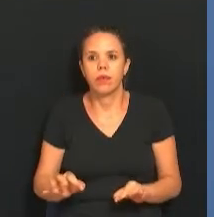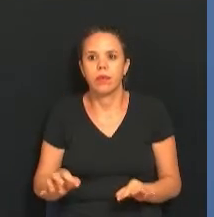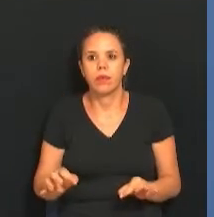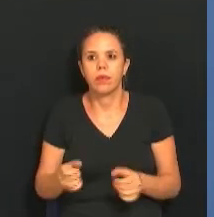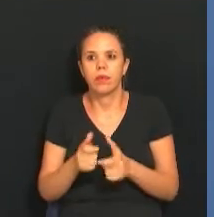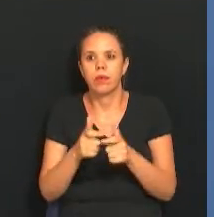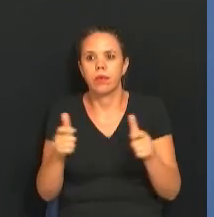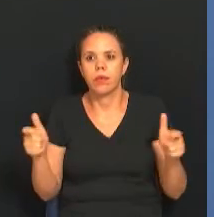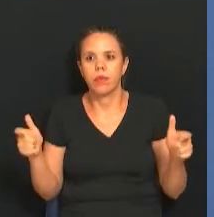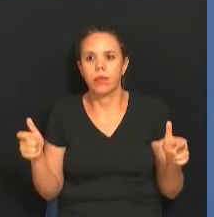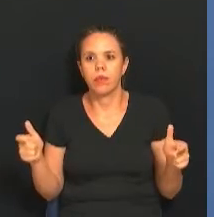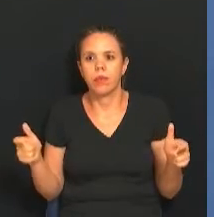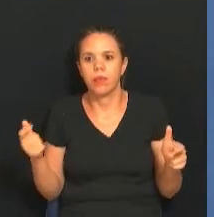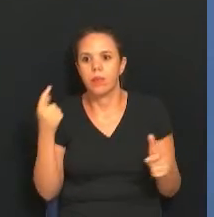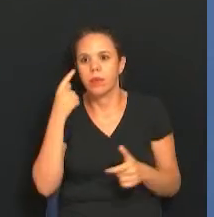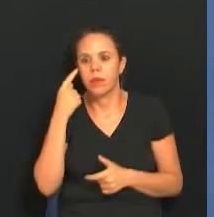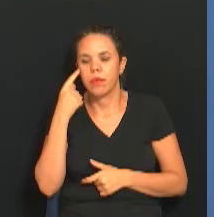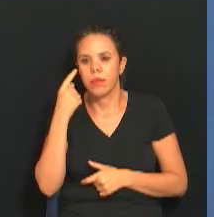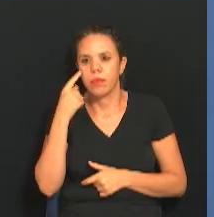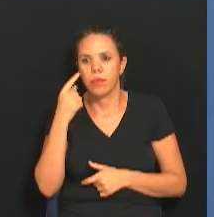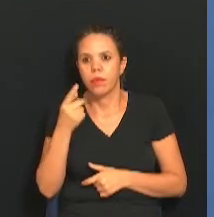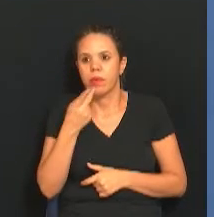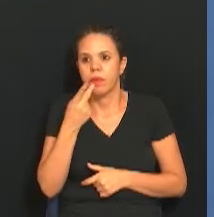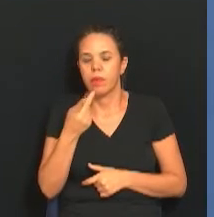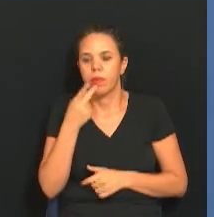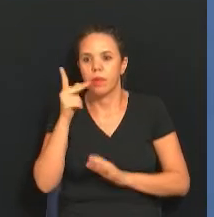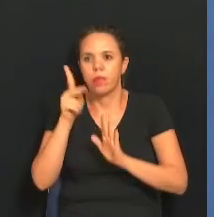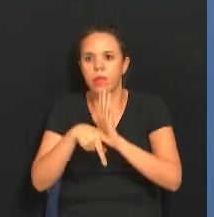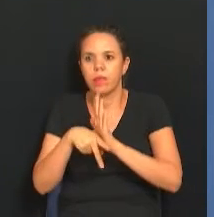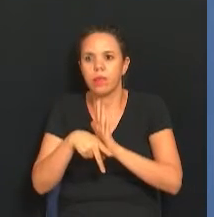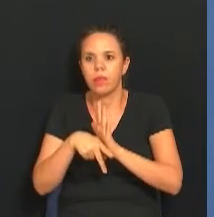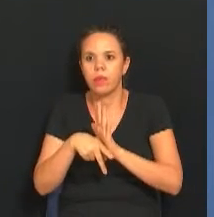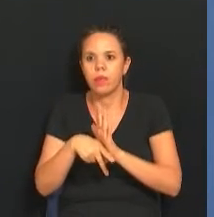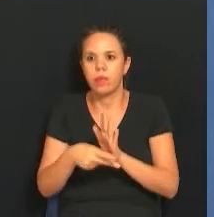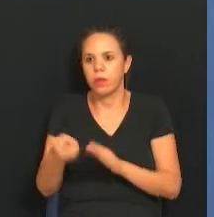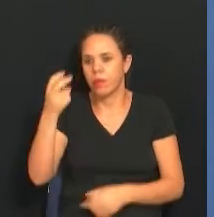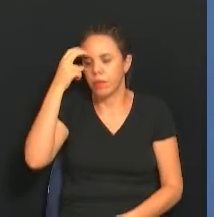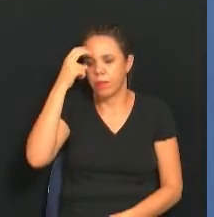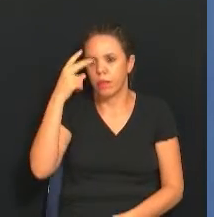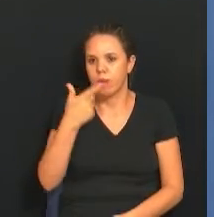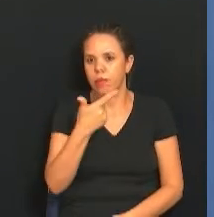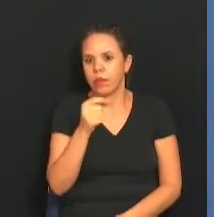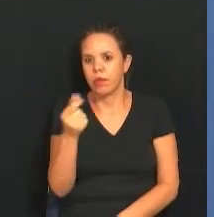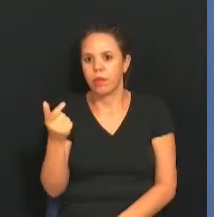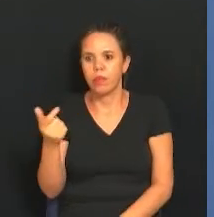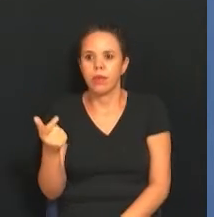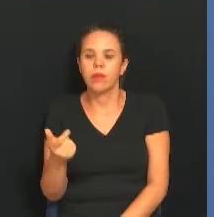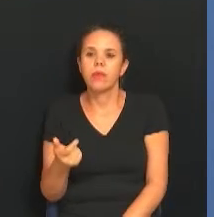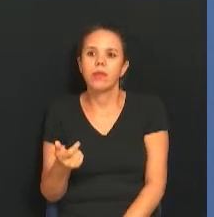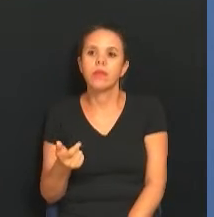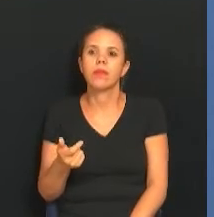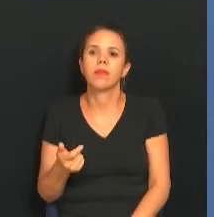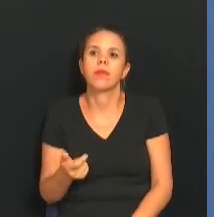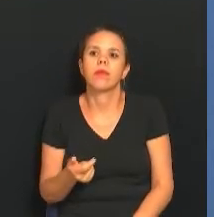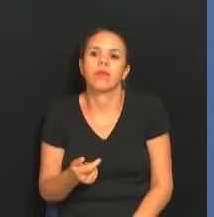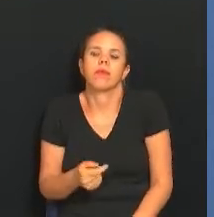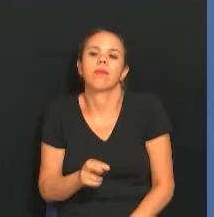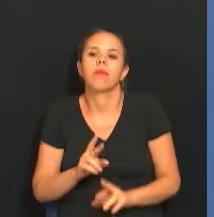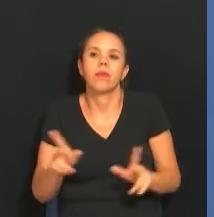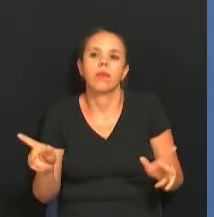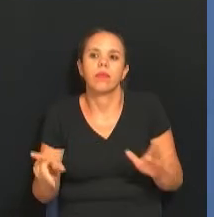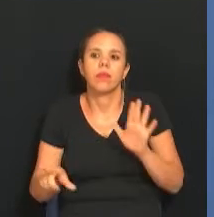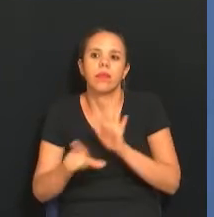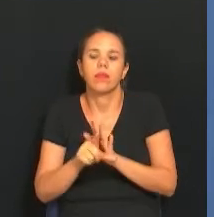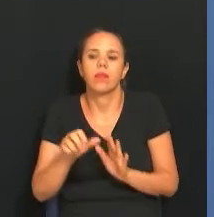são ampliando e a gente tá falando do projeto verão cultural 2022 que é uma contrapartida